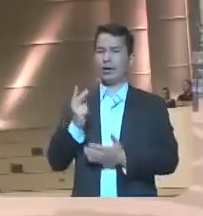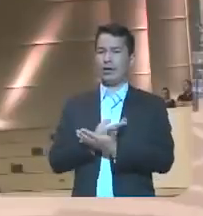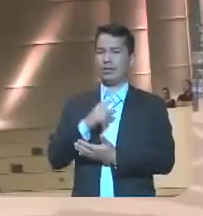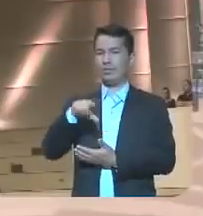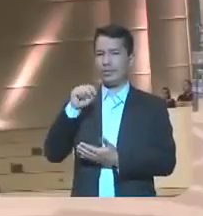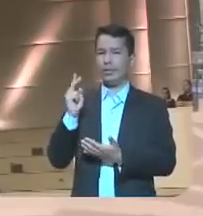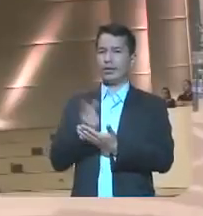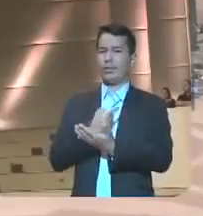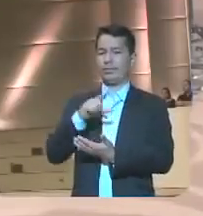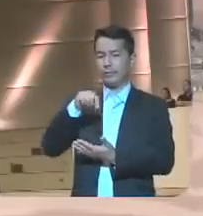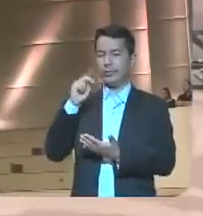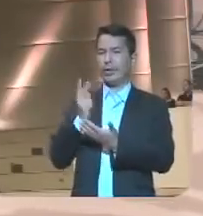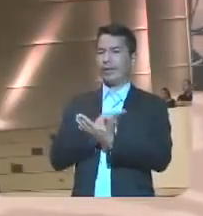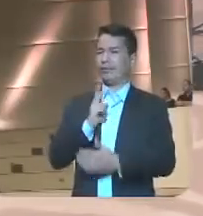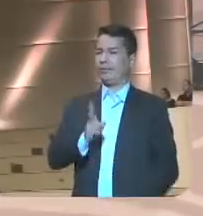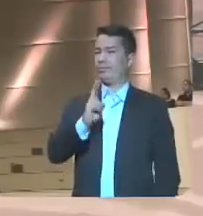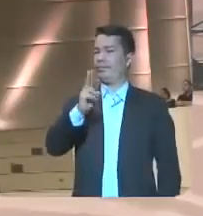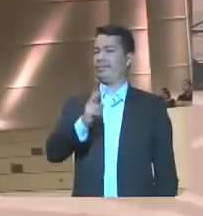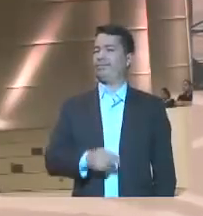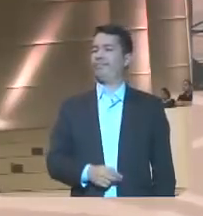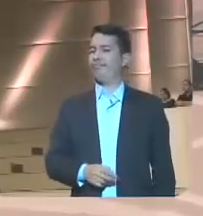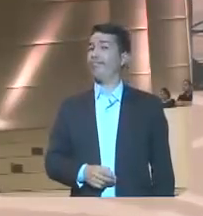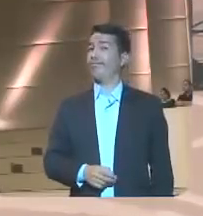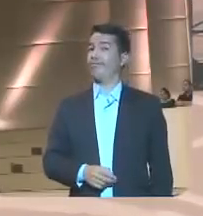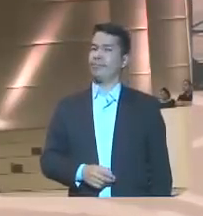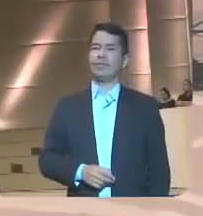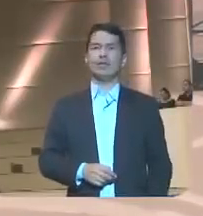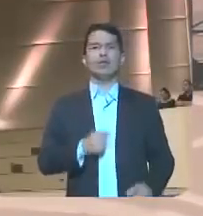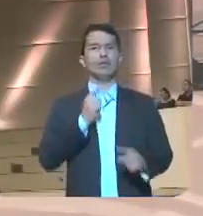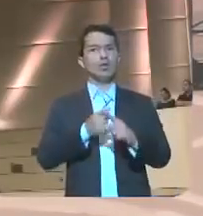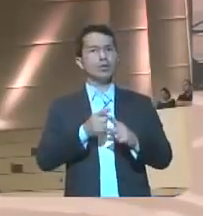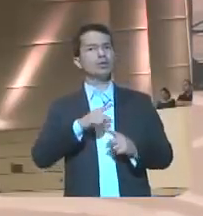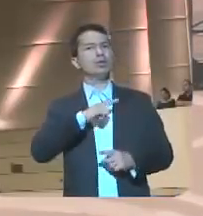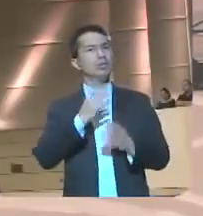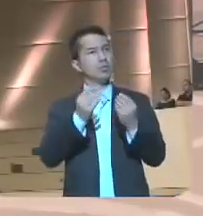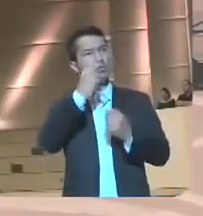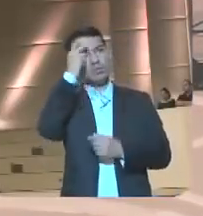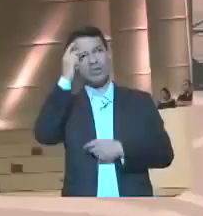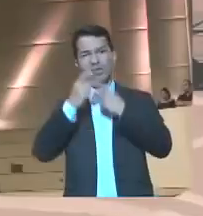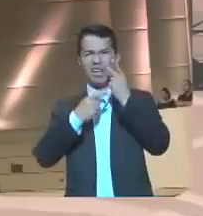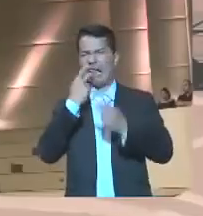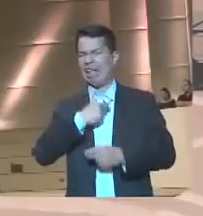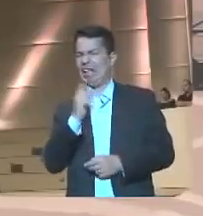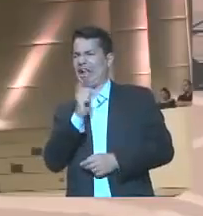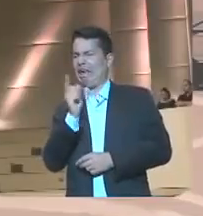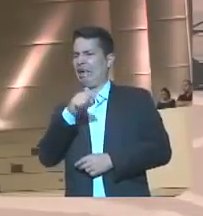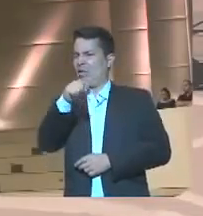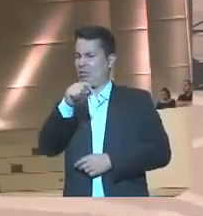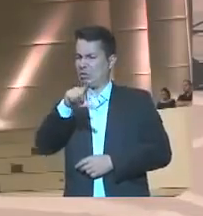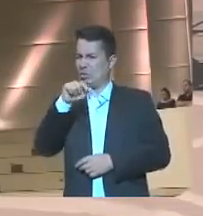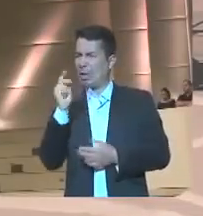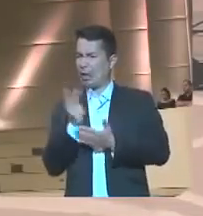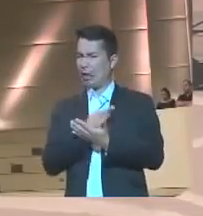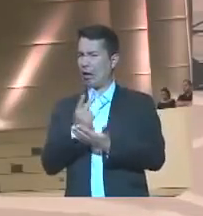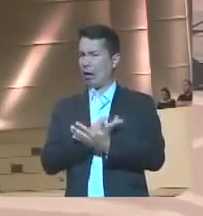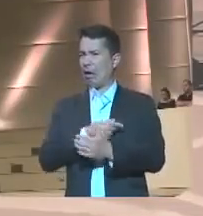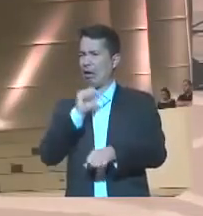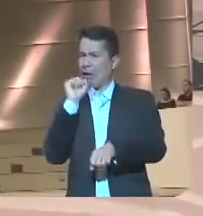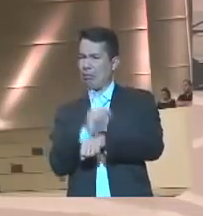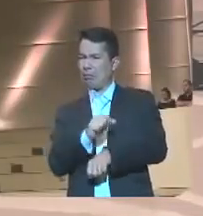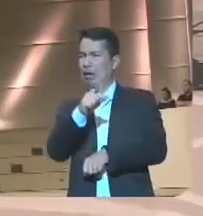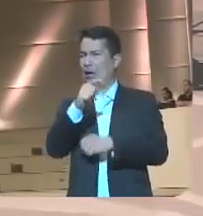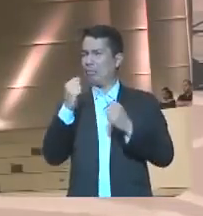porque todo mundo vai dizer olha não é por aí não vai dar certo não funciona